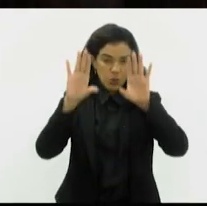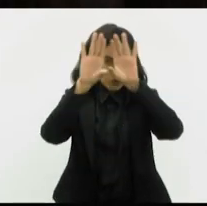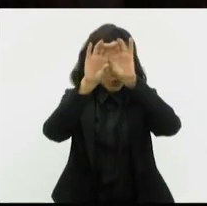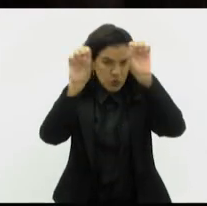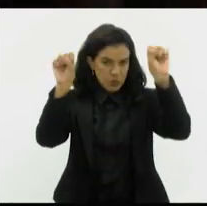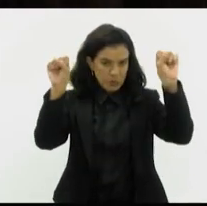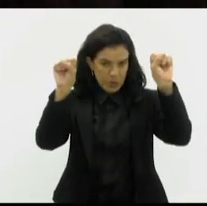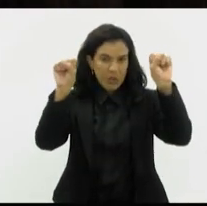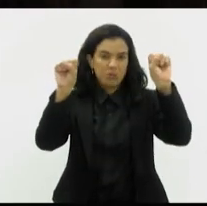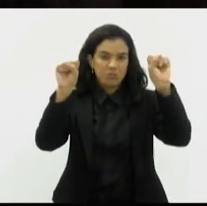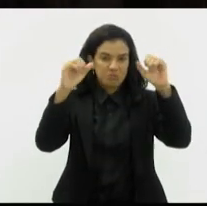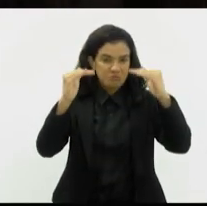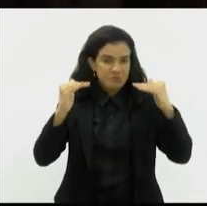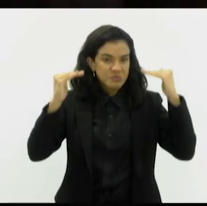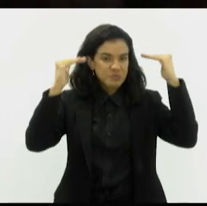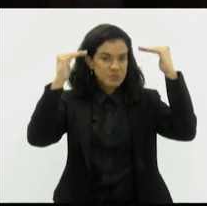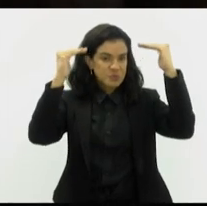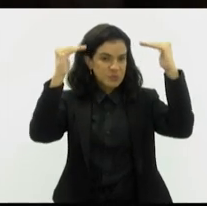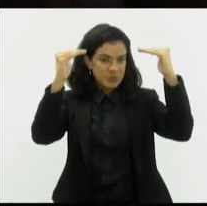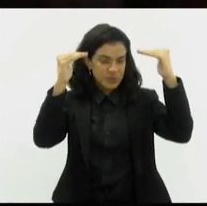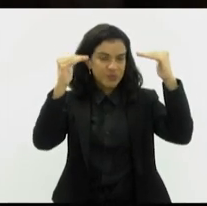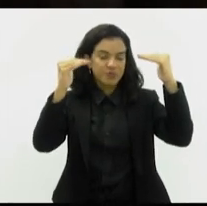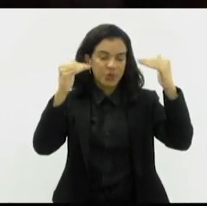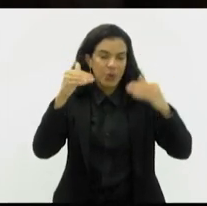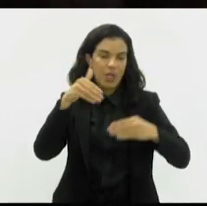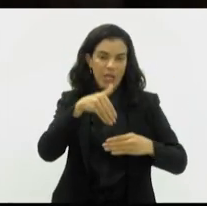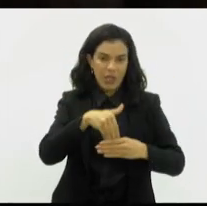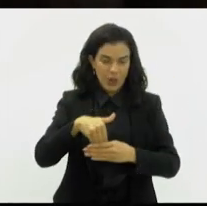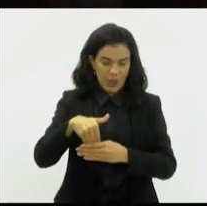das cortes superiores.